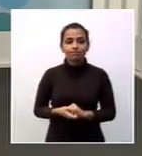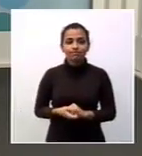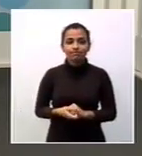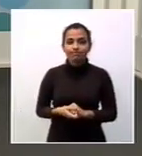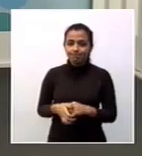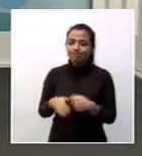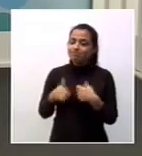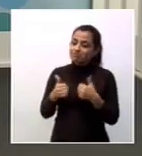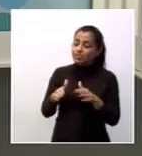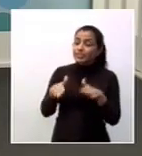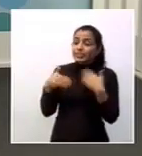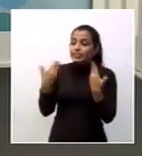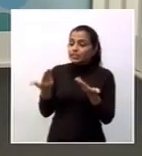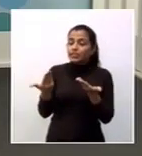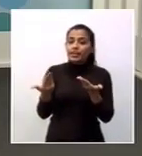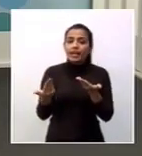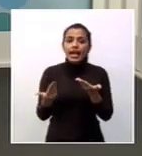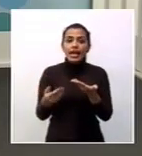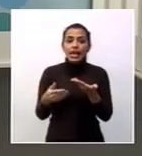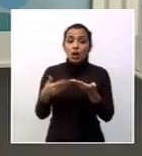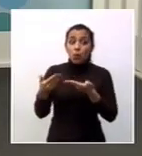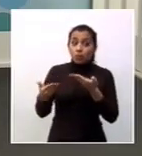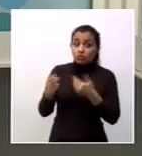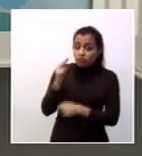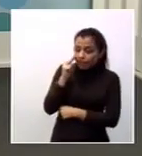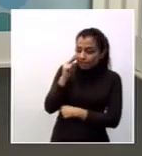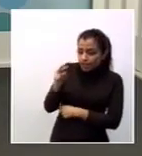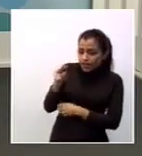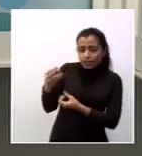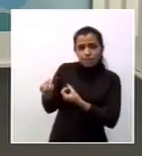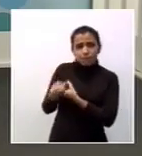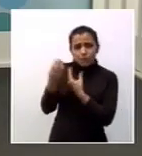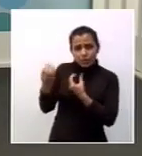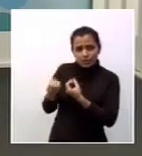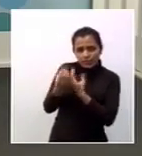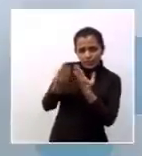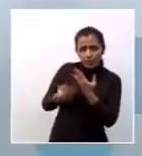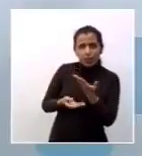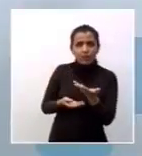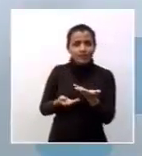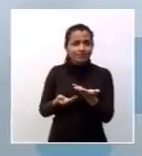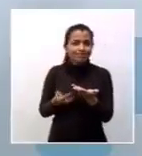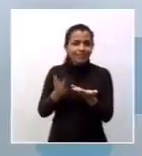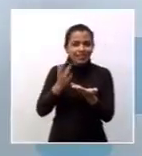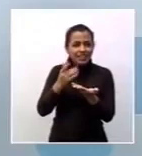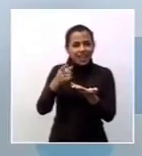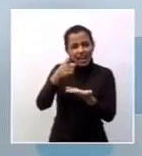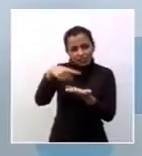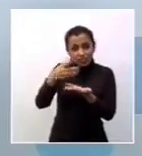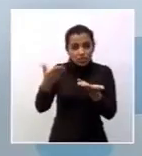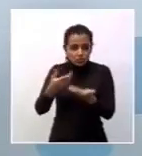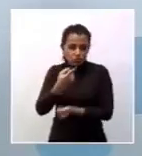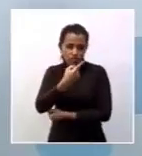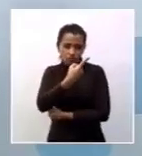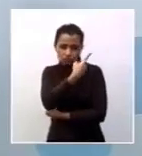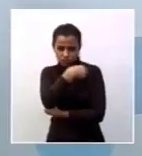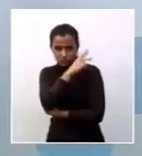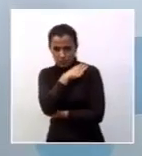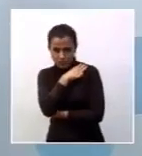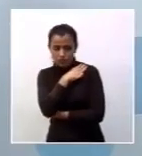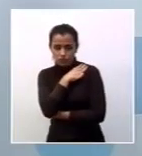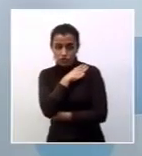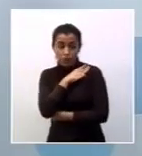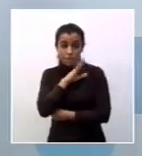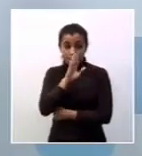assim, quando a gente vê essas informações, eu vou dar o exemplo, é que vocês hoje estão no ensino médio. Mas quando a gente vai